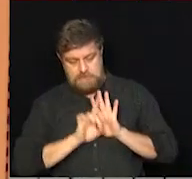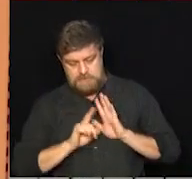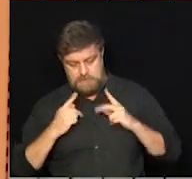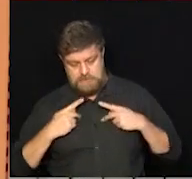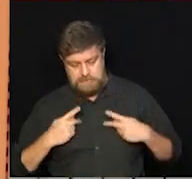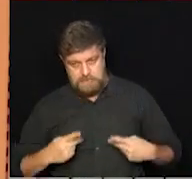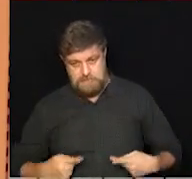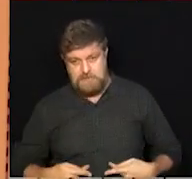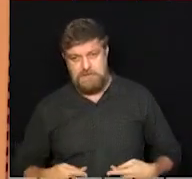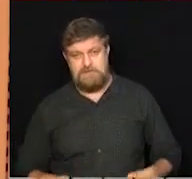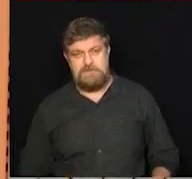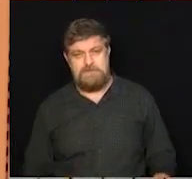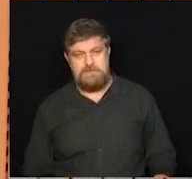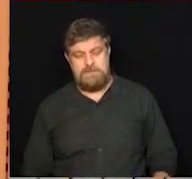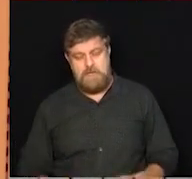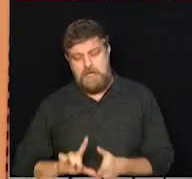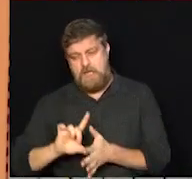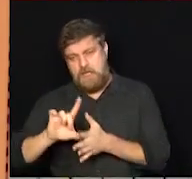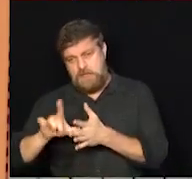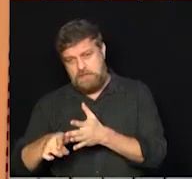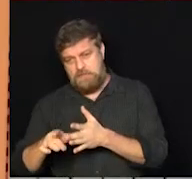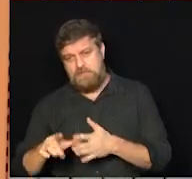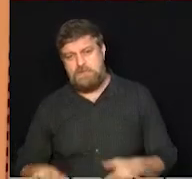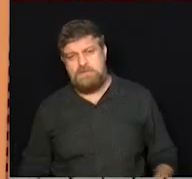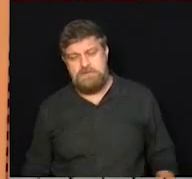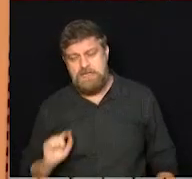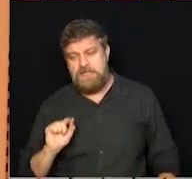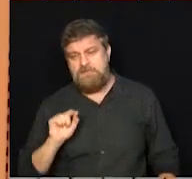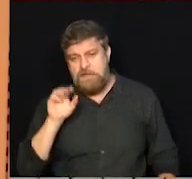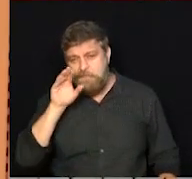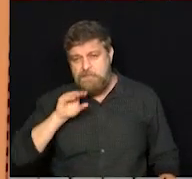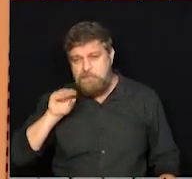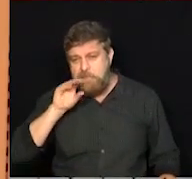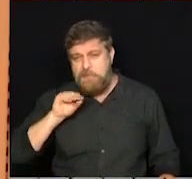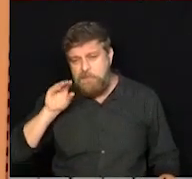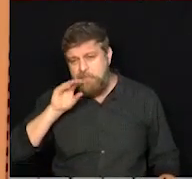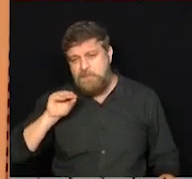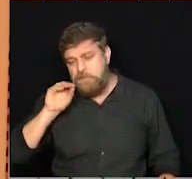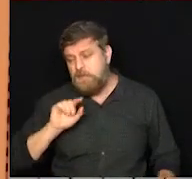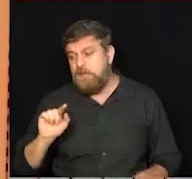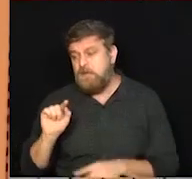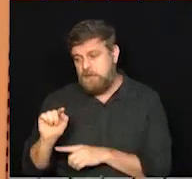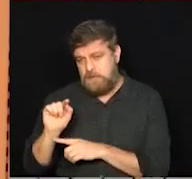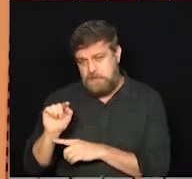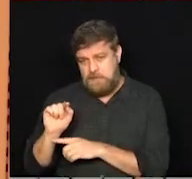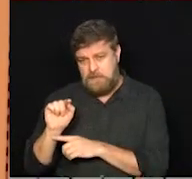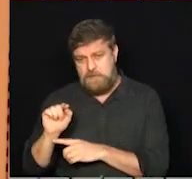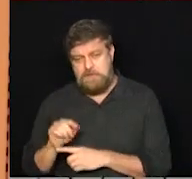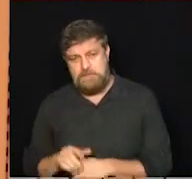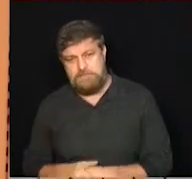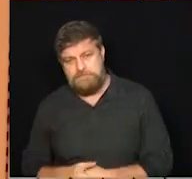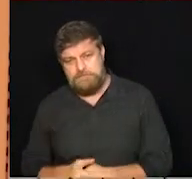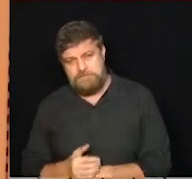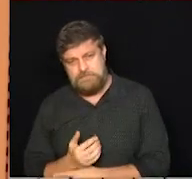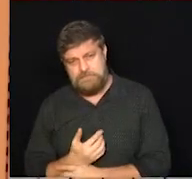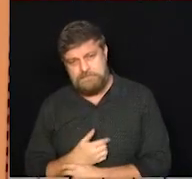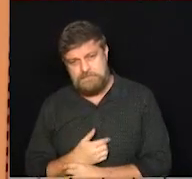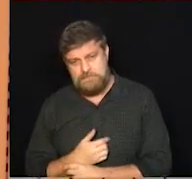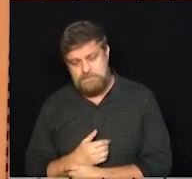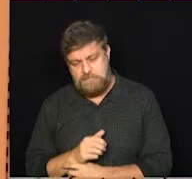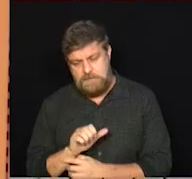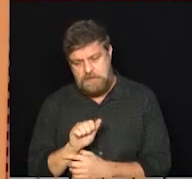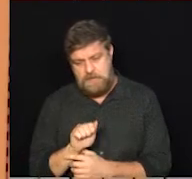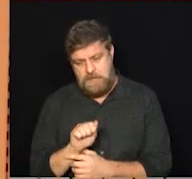humanos e posteriormente nós e a doutora